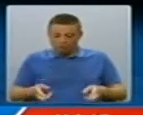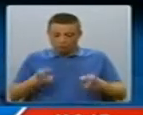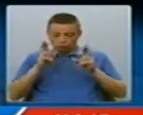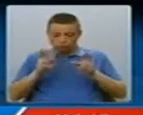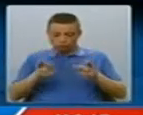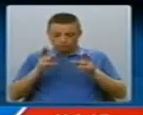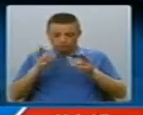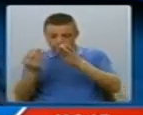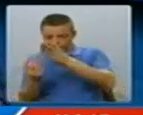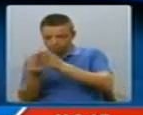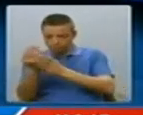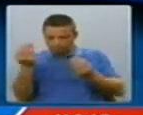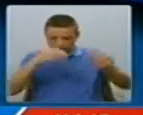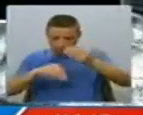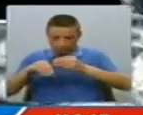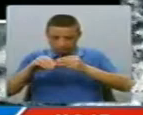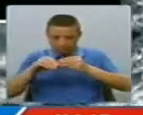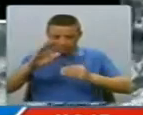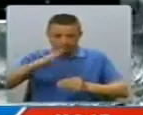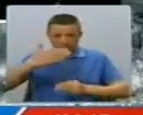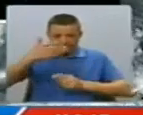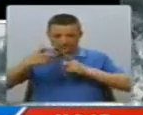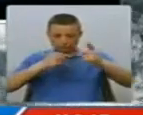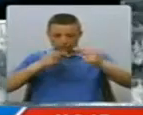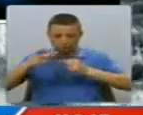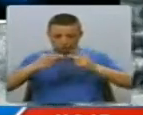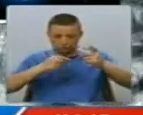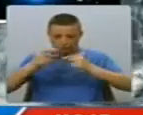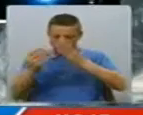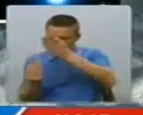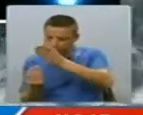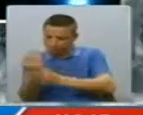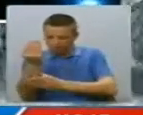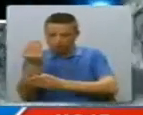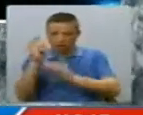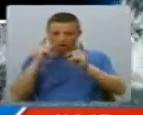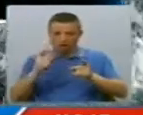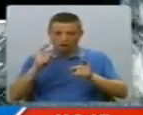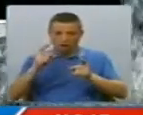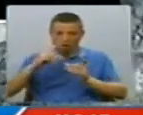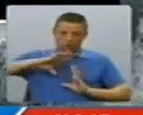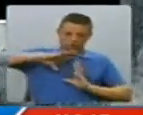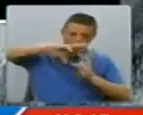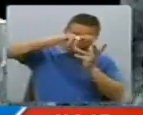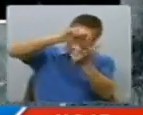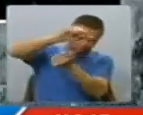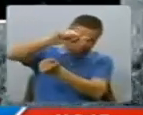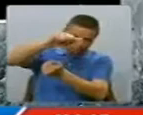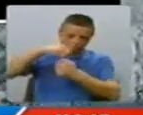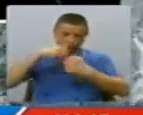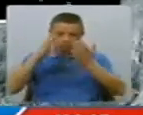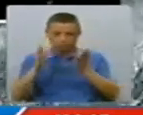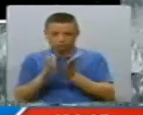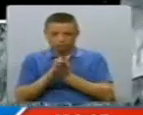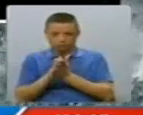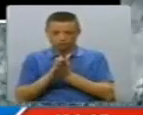à formação das primeiras estrelas, das origens do próprio universo. E